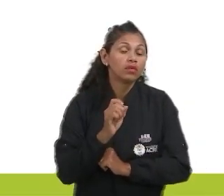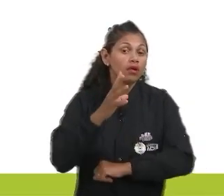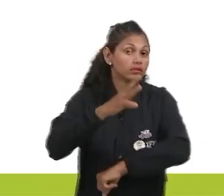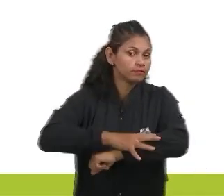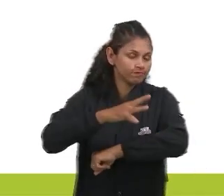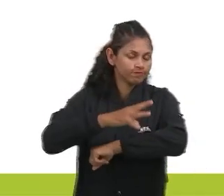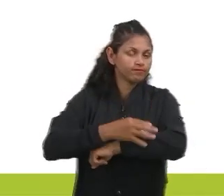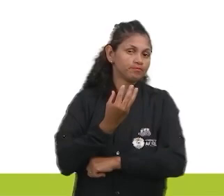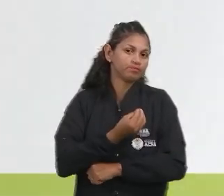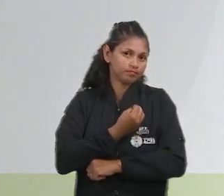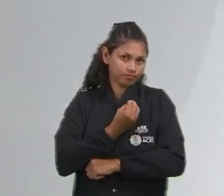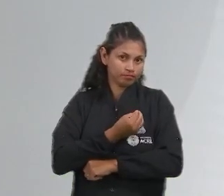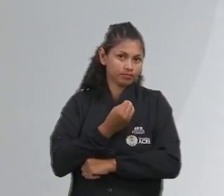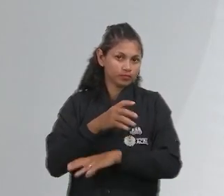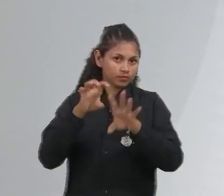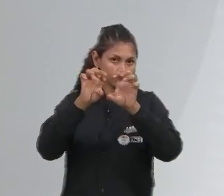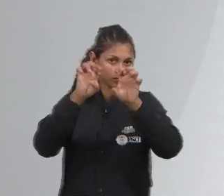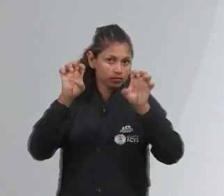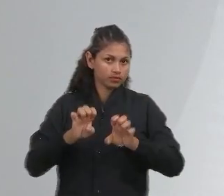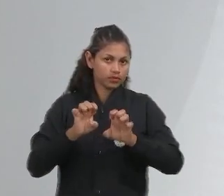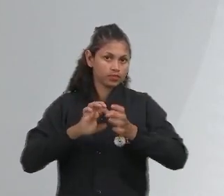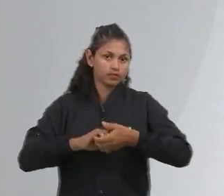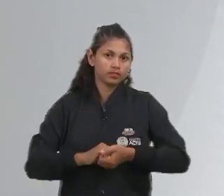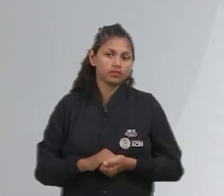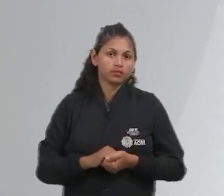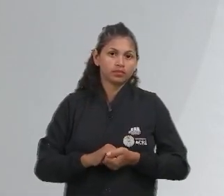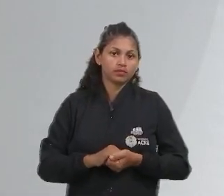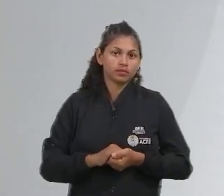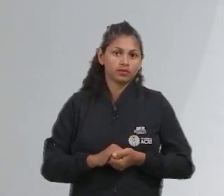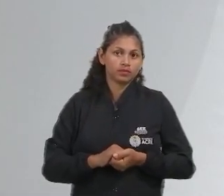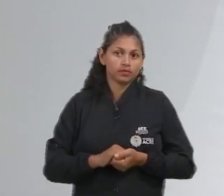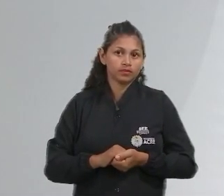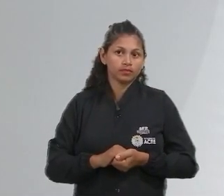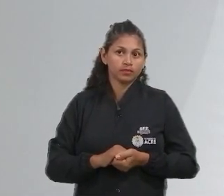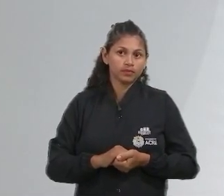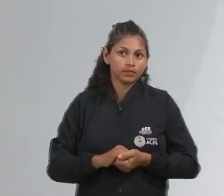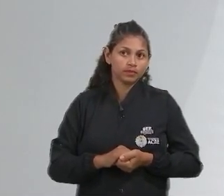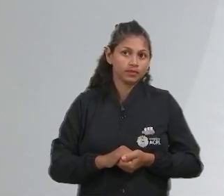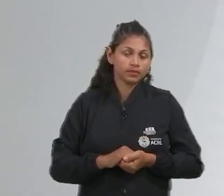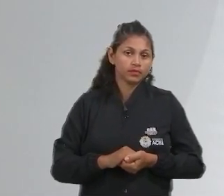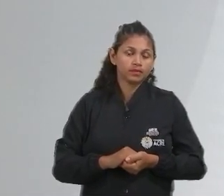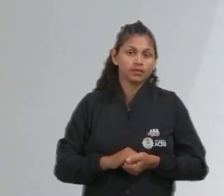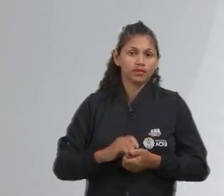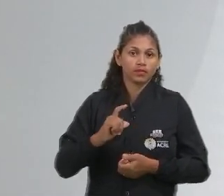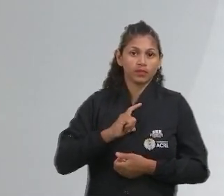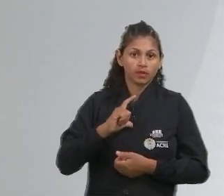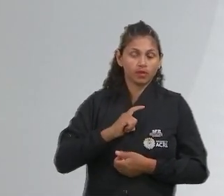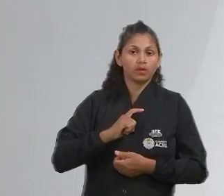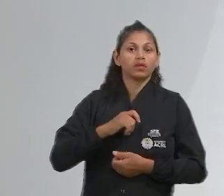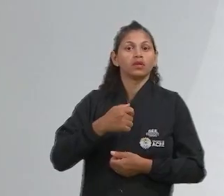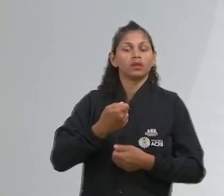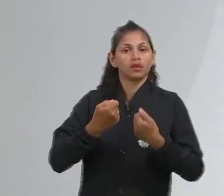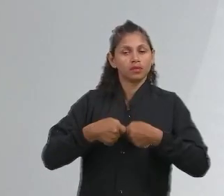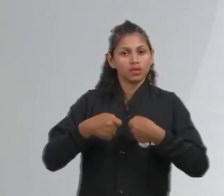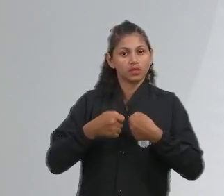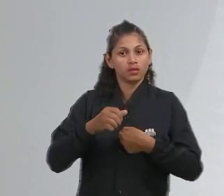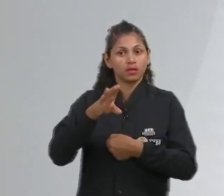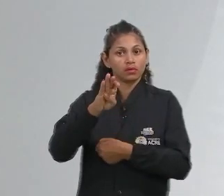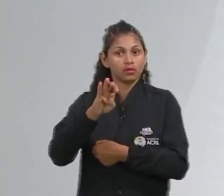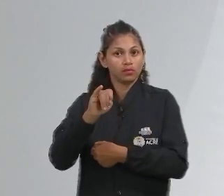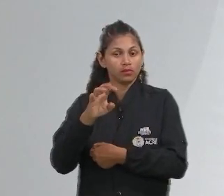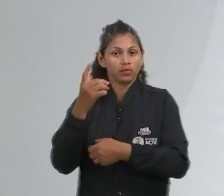função presente na estrutura, tá? Aqui, ó, eu tenho a presença do biodiesel logo